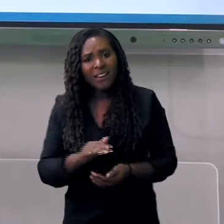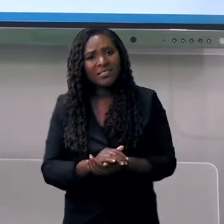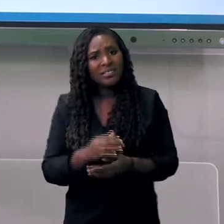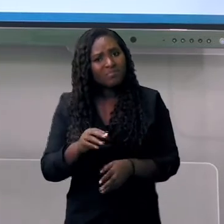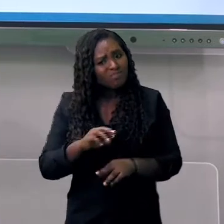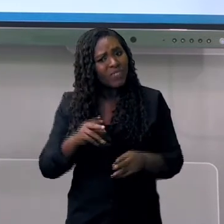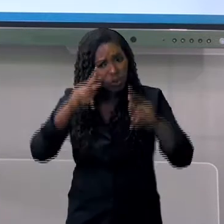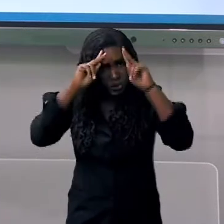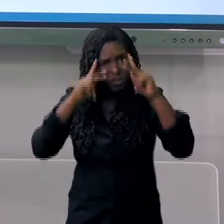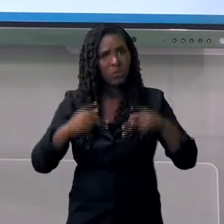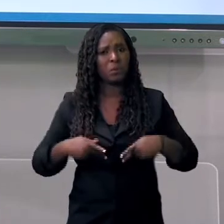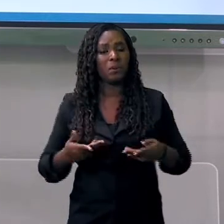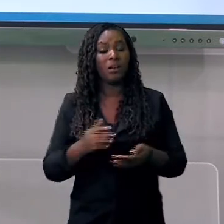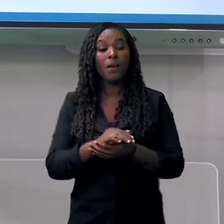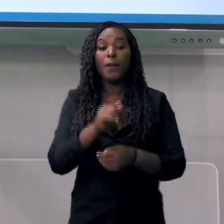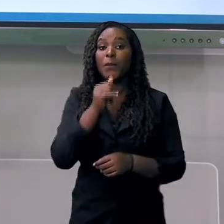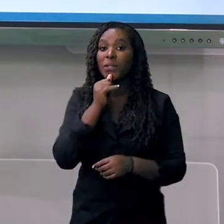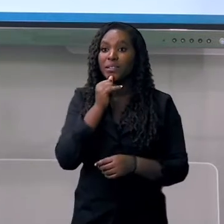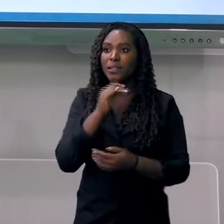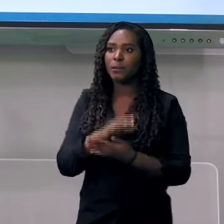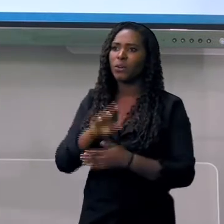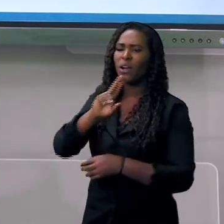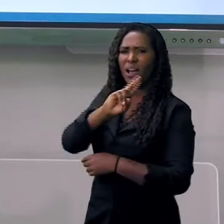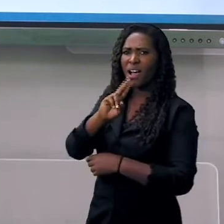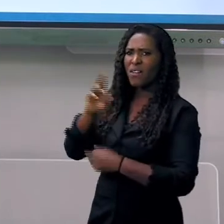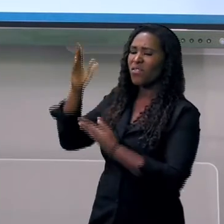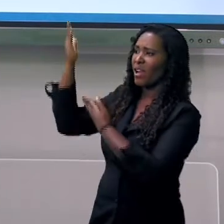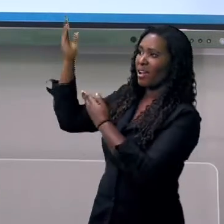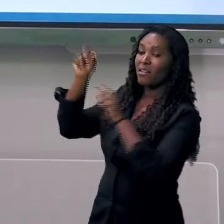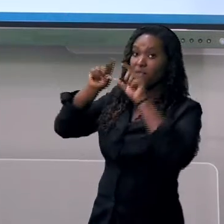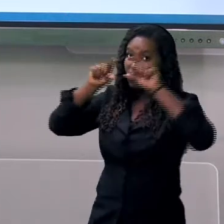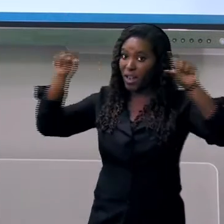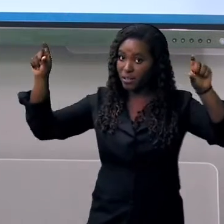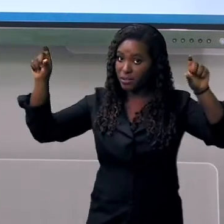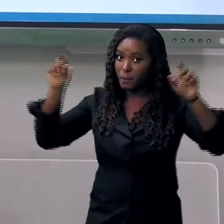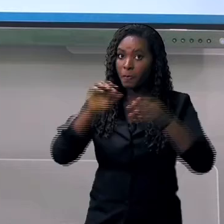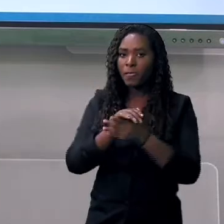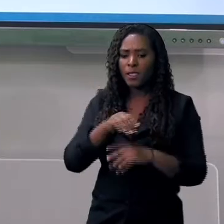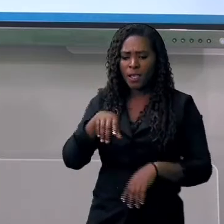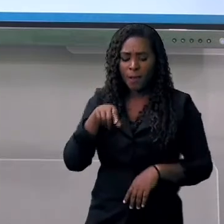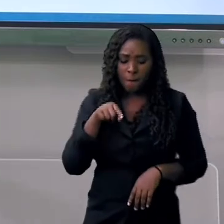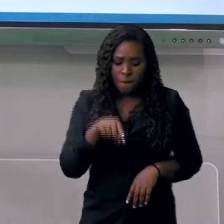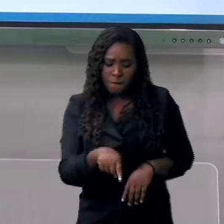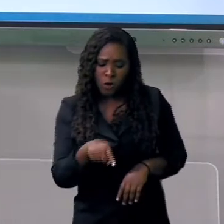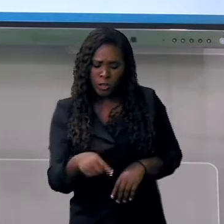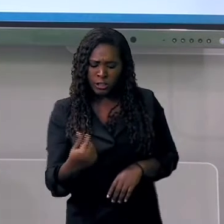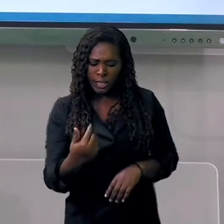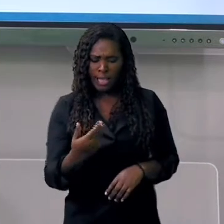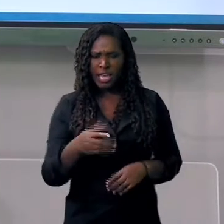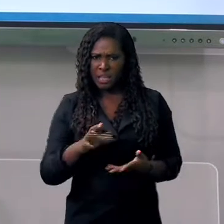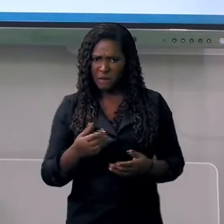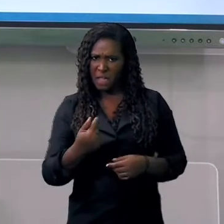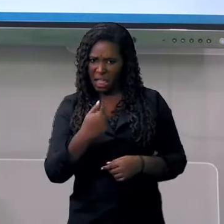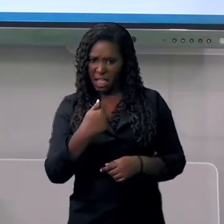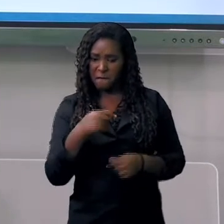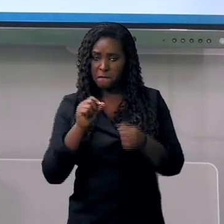pode dizer, o ato de você pedir 10 coisas ao mesmo tempo está me deixando muito